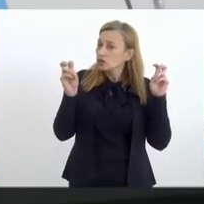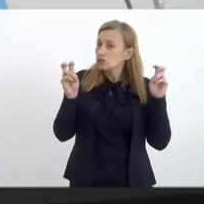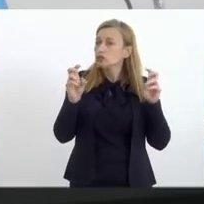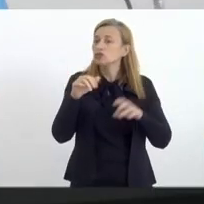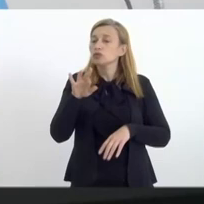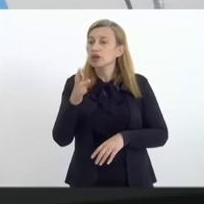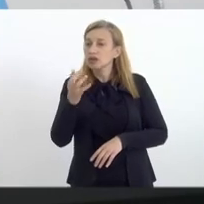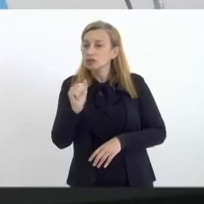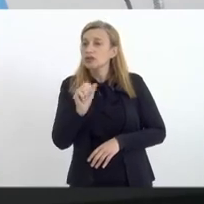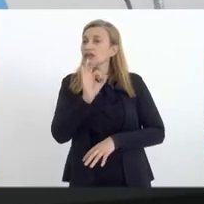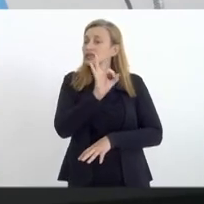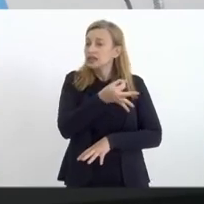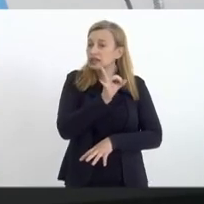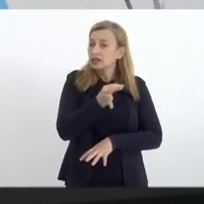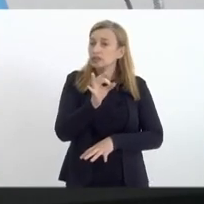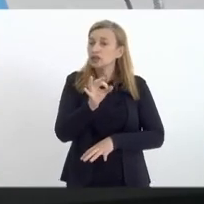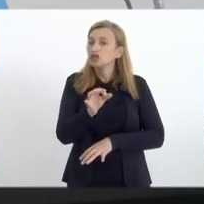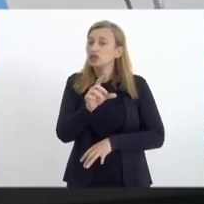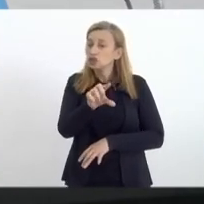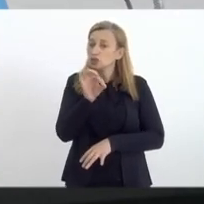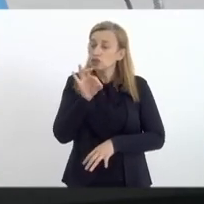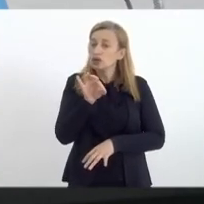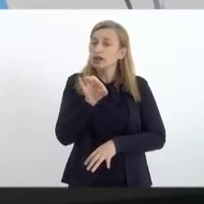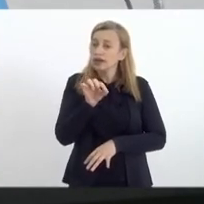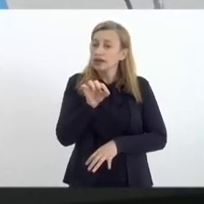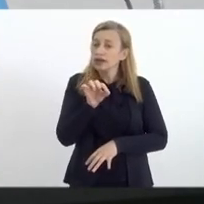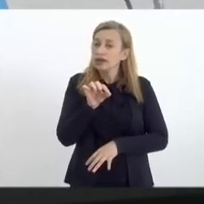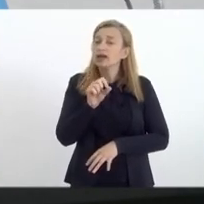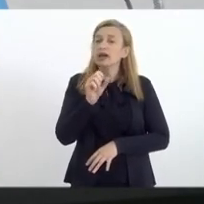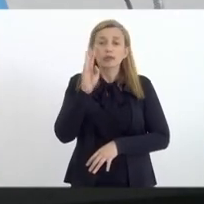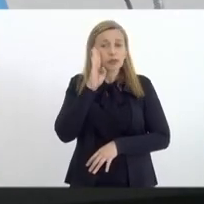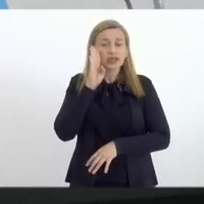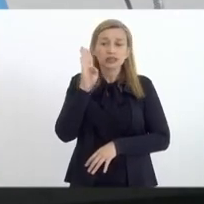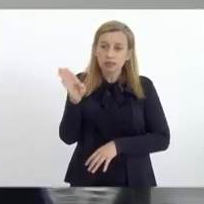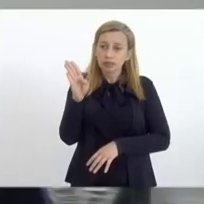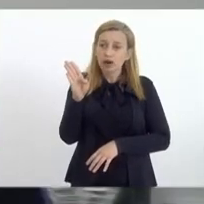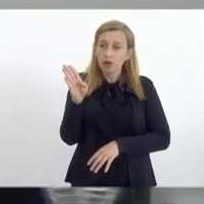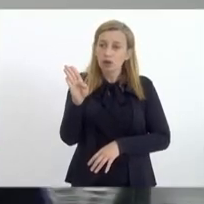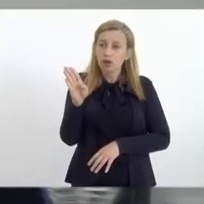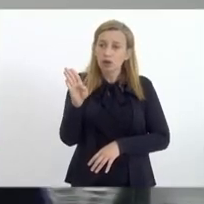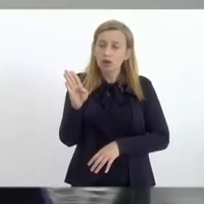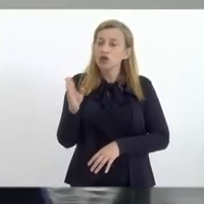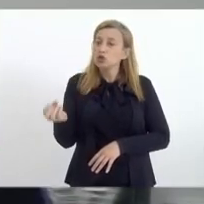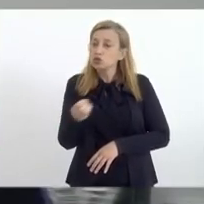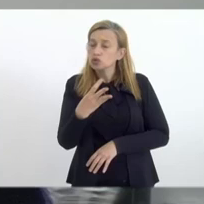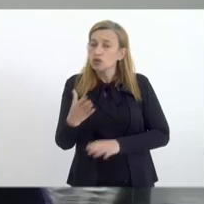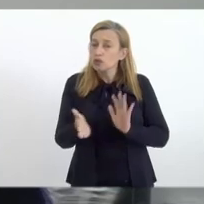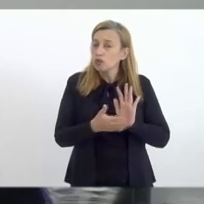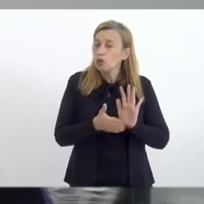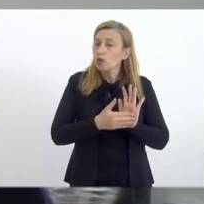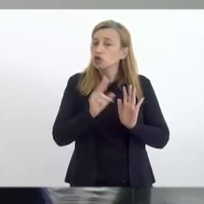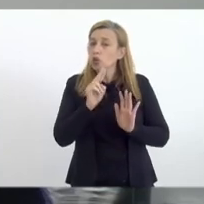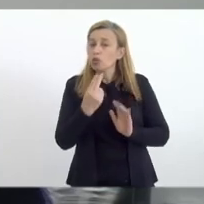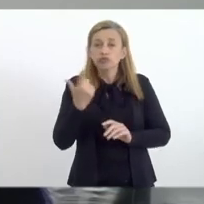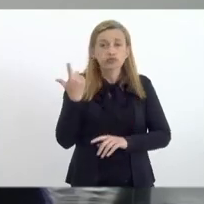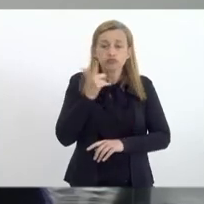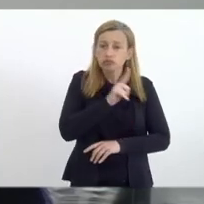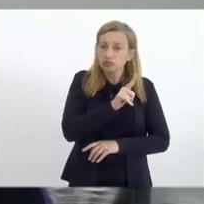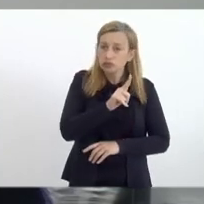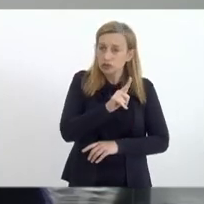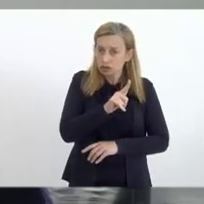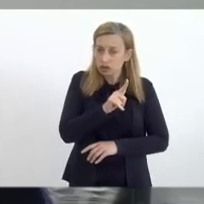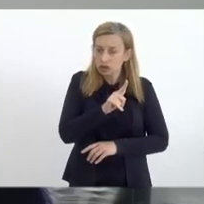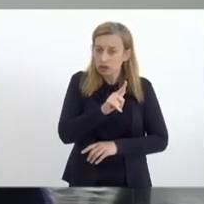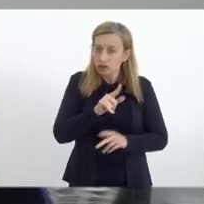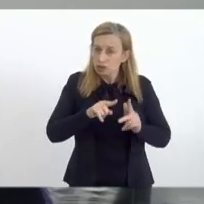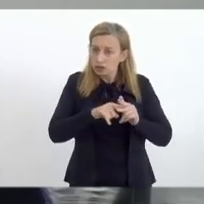gente tem que realmente definir se é fundamental a nova proposta ou se a gente consegue ajustar em